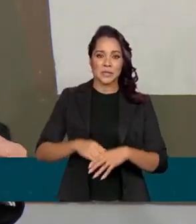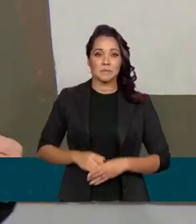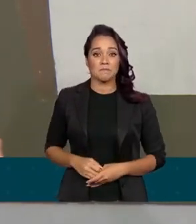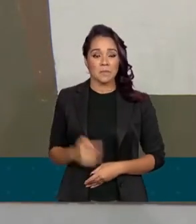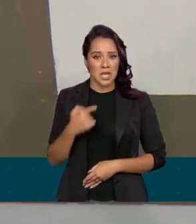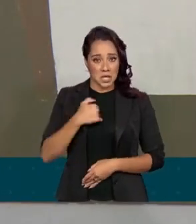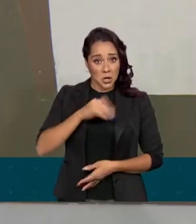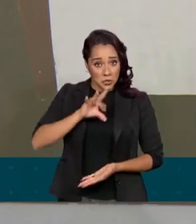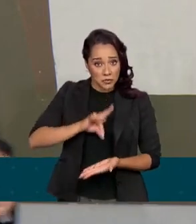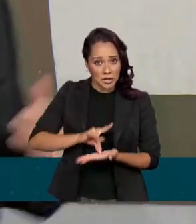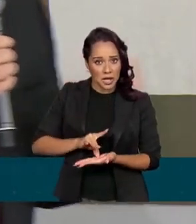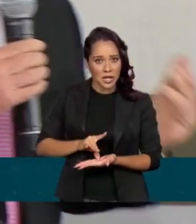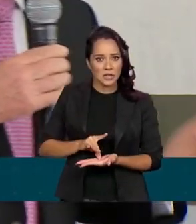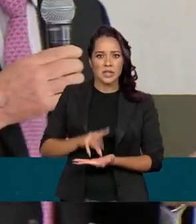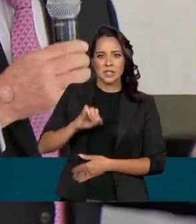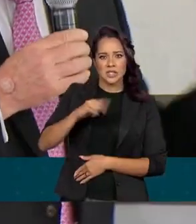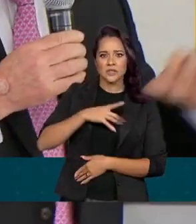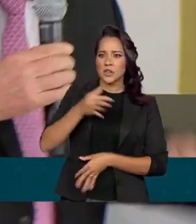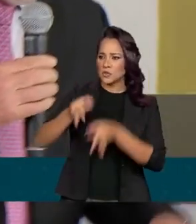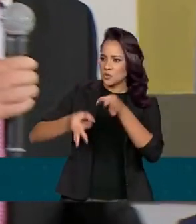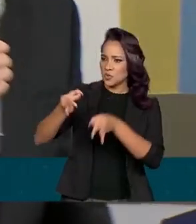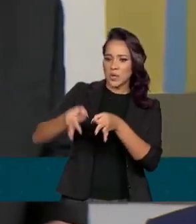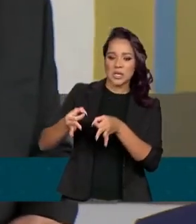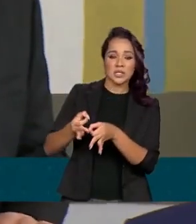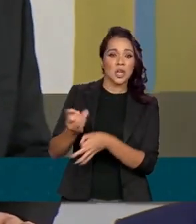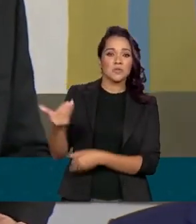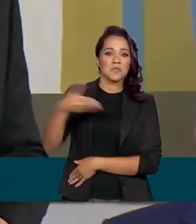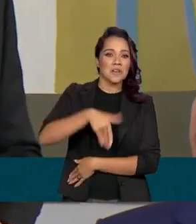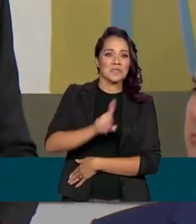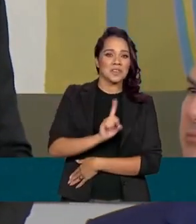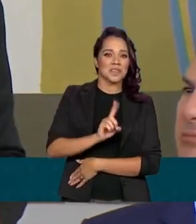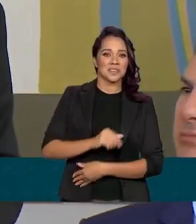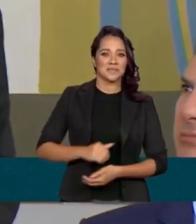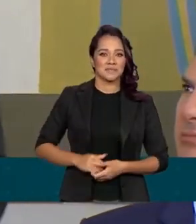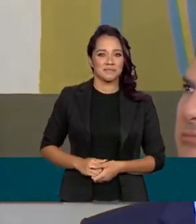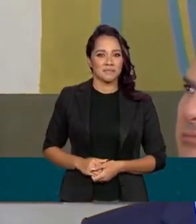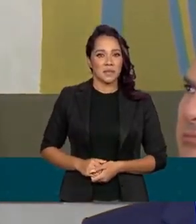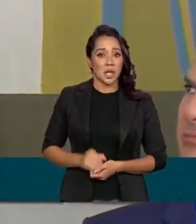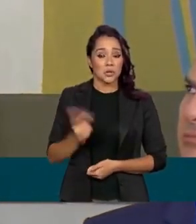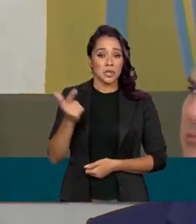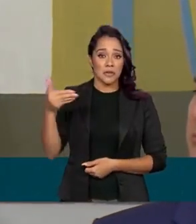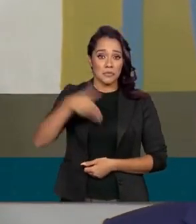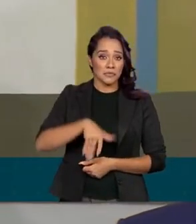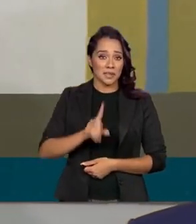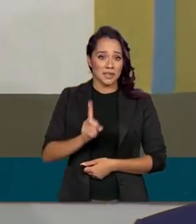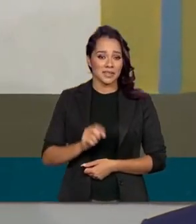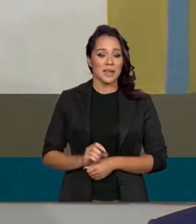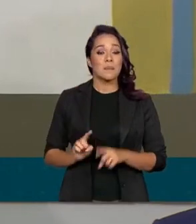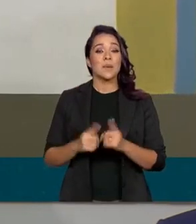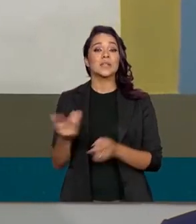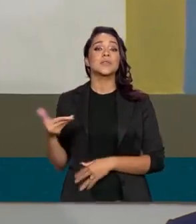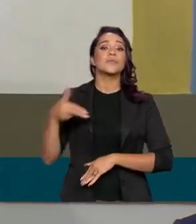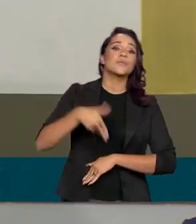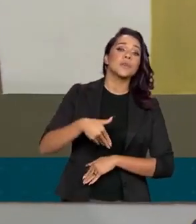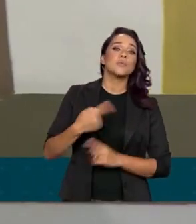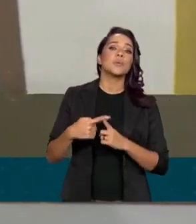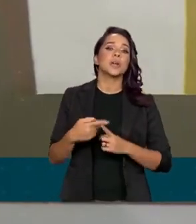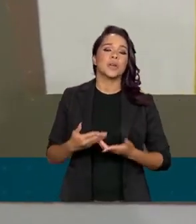Eu, sinceramente, se tivesse juízo, eu não estaria aqui. Não estaria aqui, mas eu estou aqui